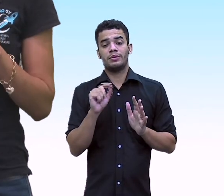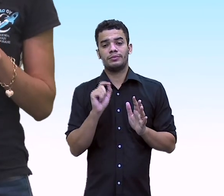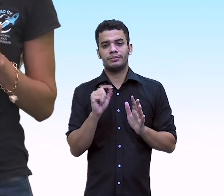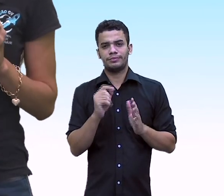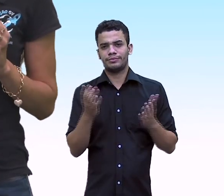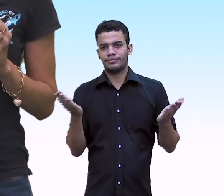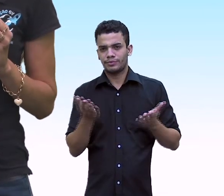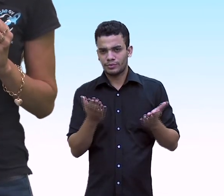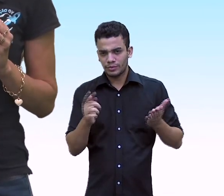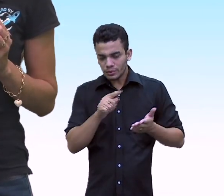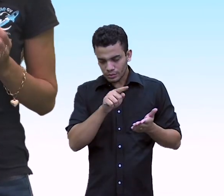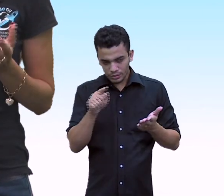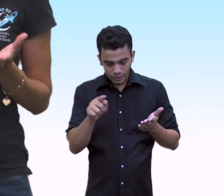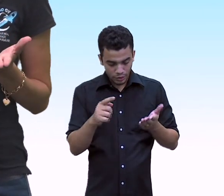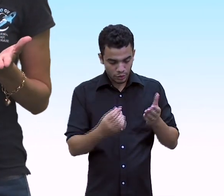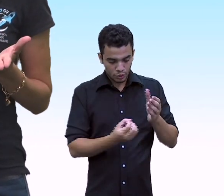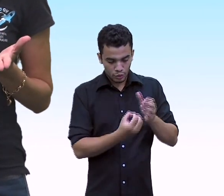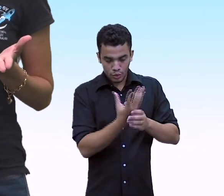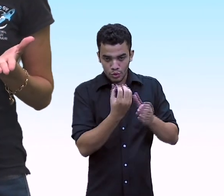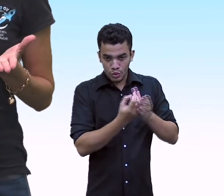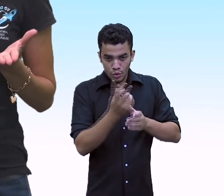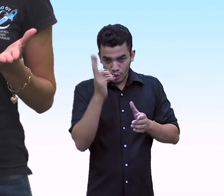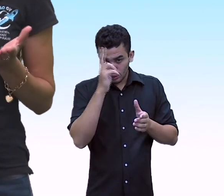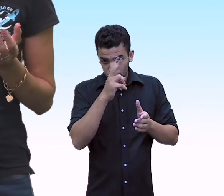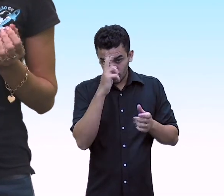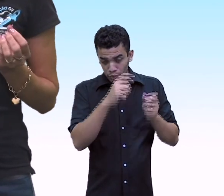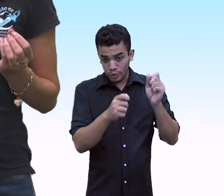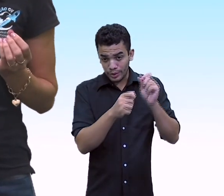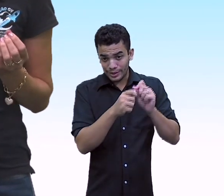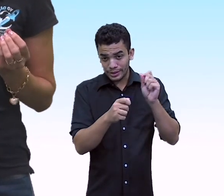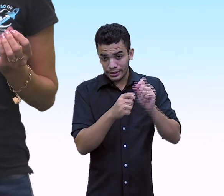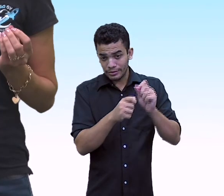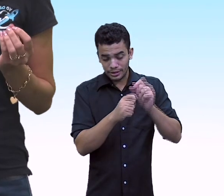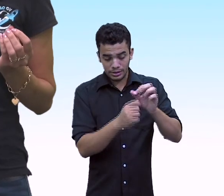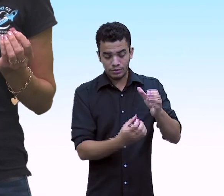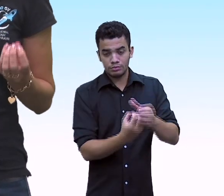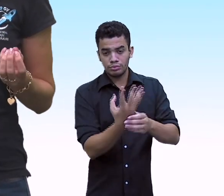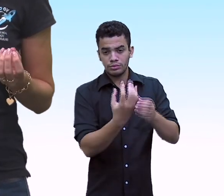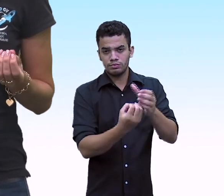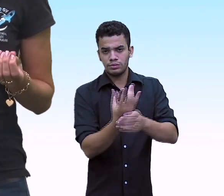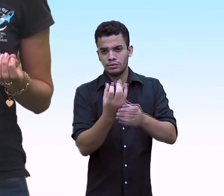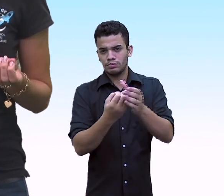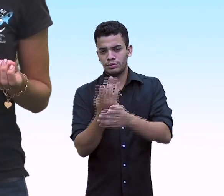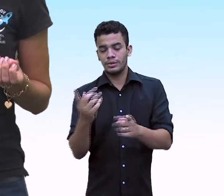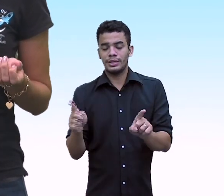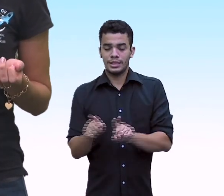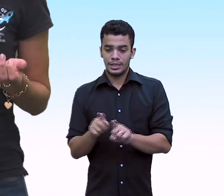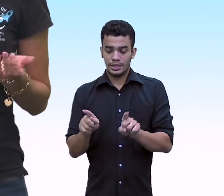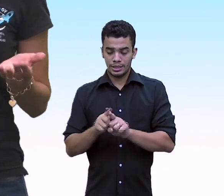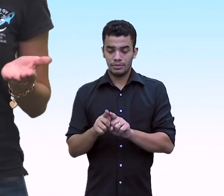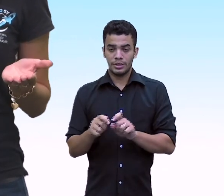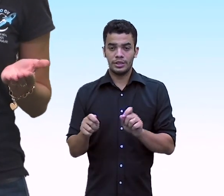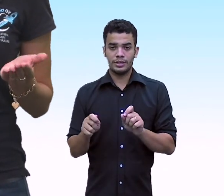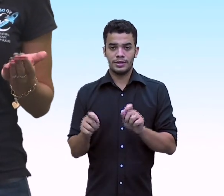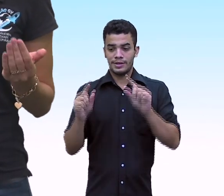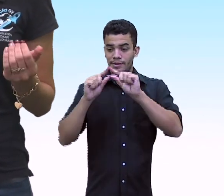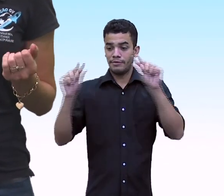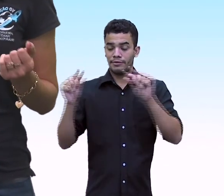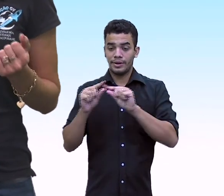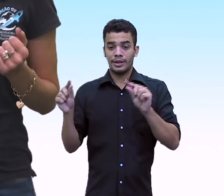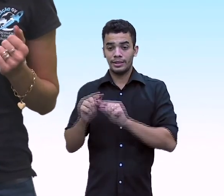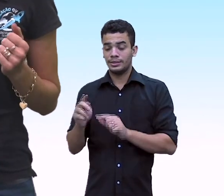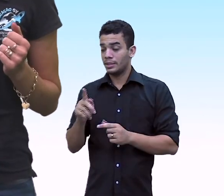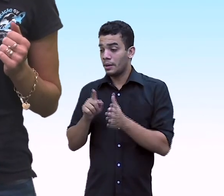vão produzir? Liste alguns provérbios que sua família conhece. Se for